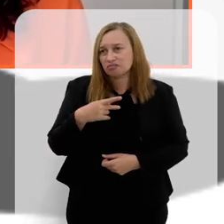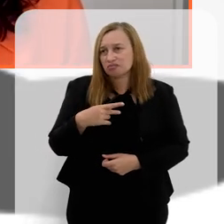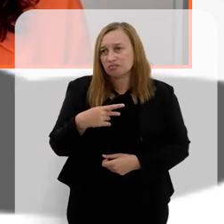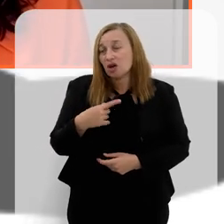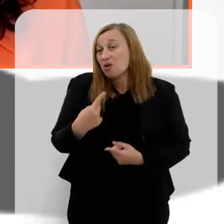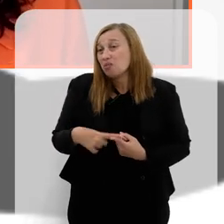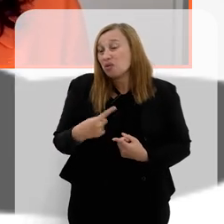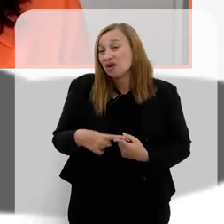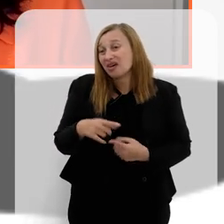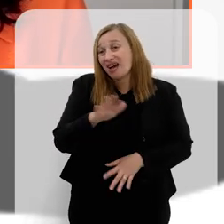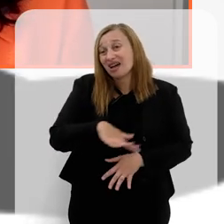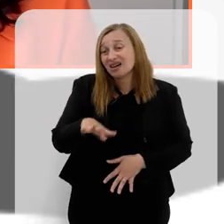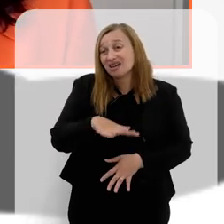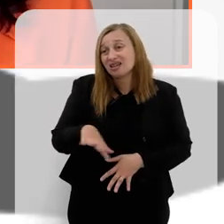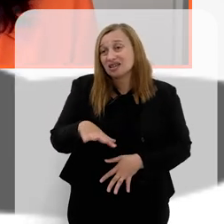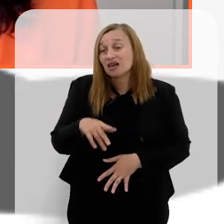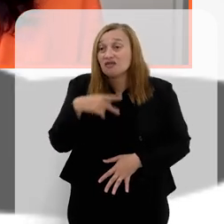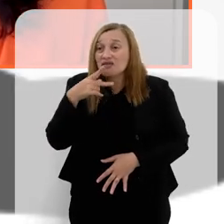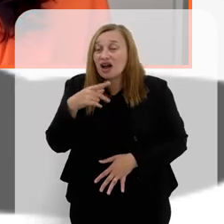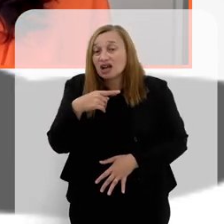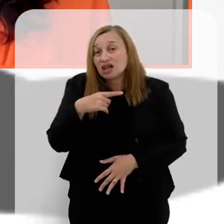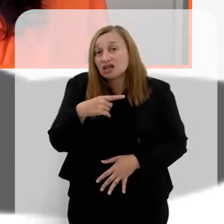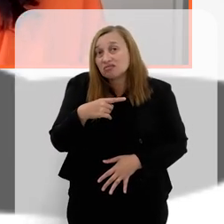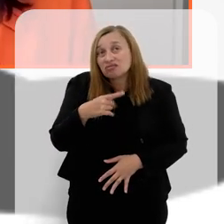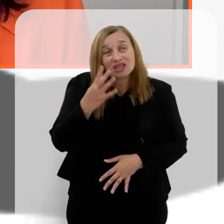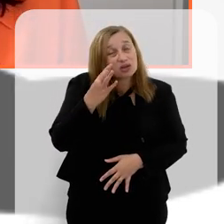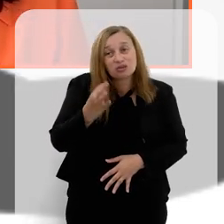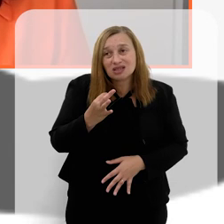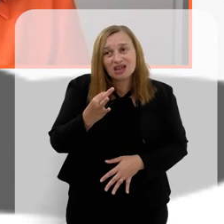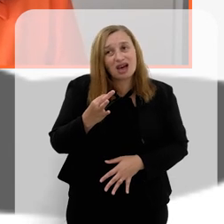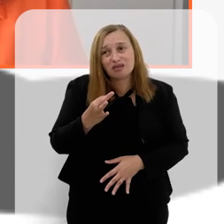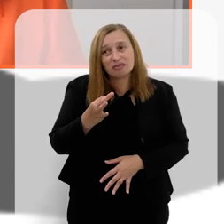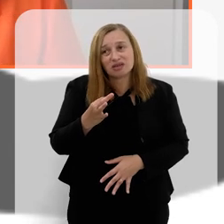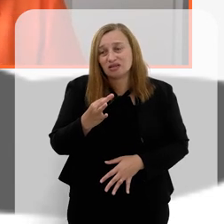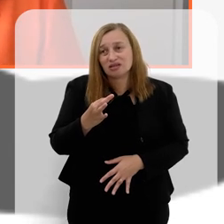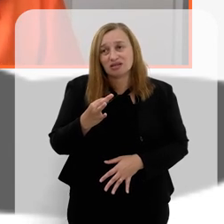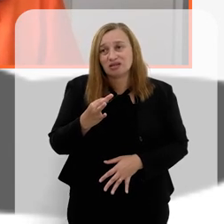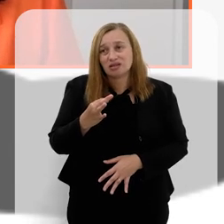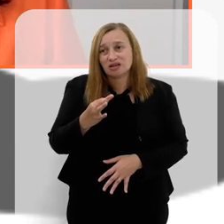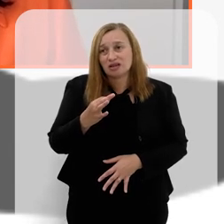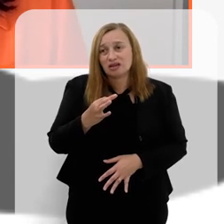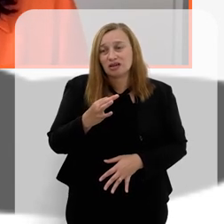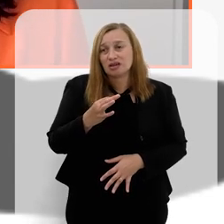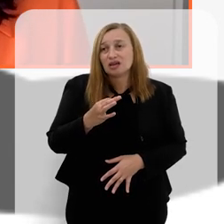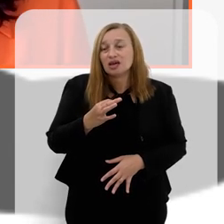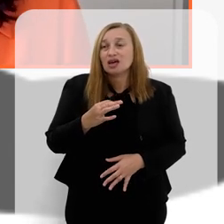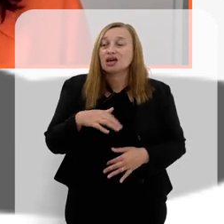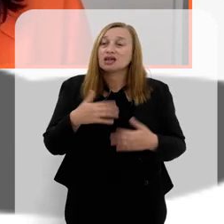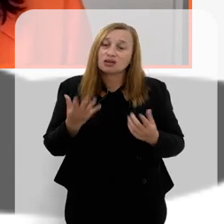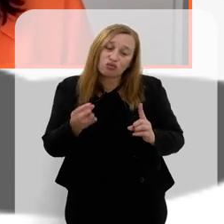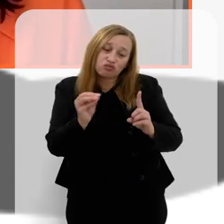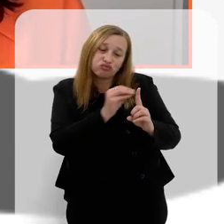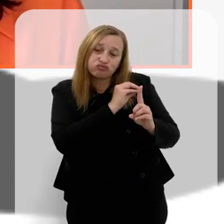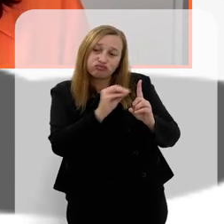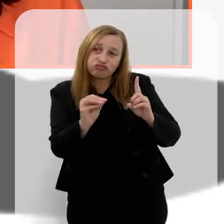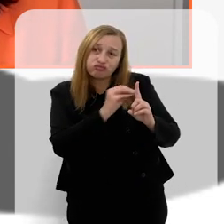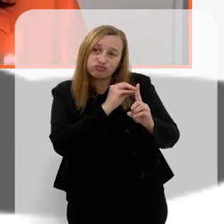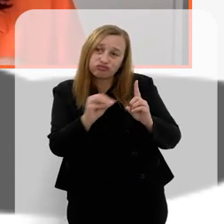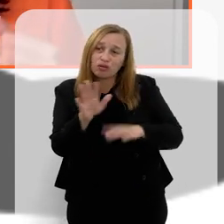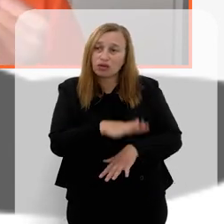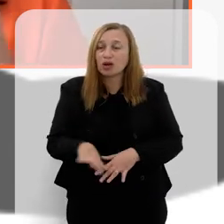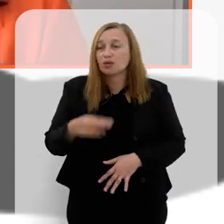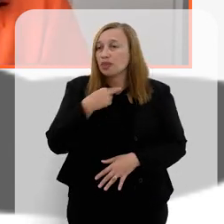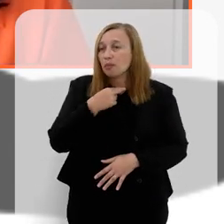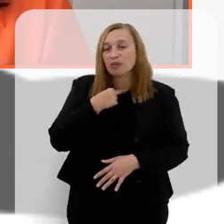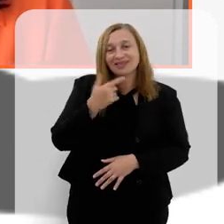depois falar, porque a criança fala sem certeza, né? Então, assim, elas são vulneráveis.